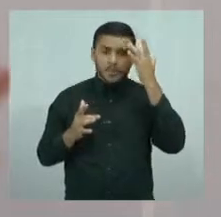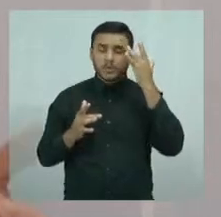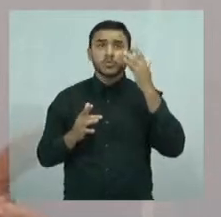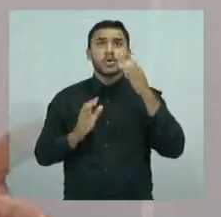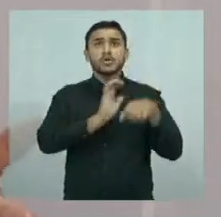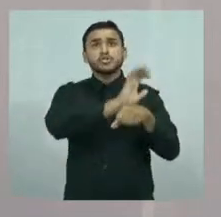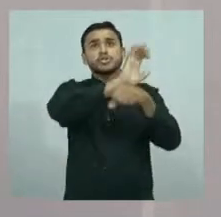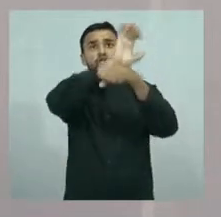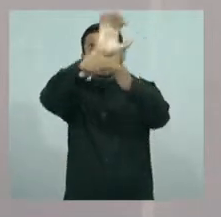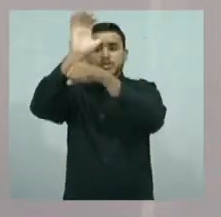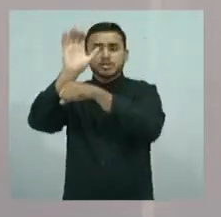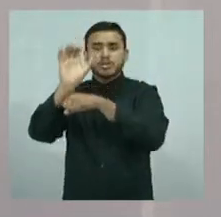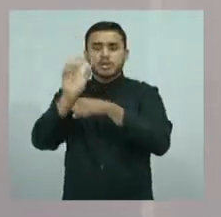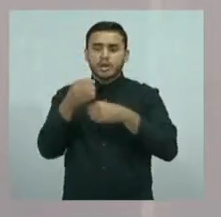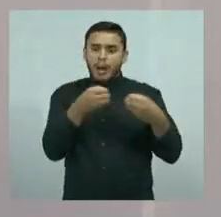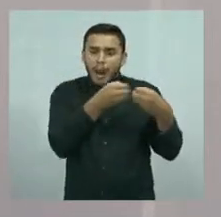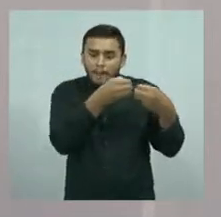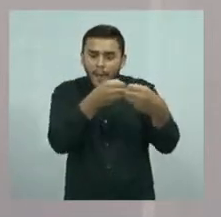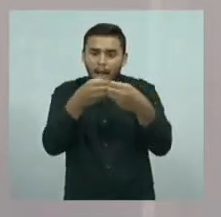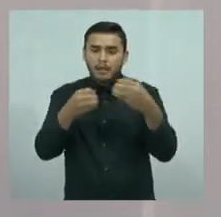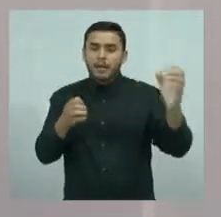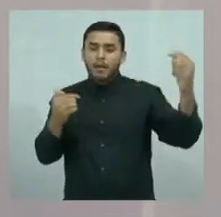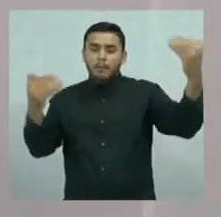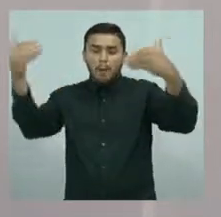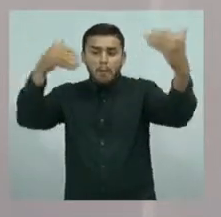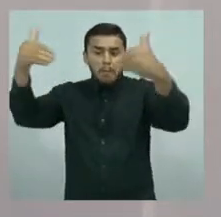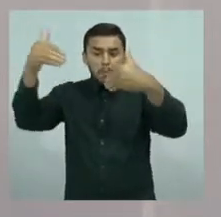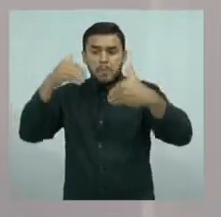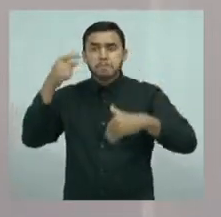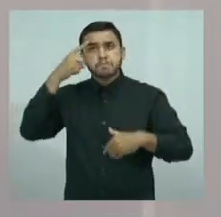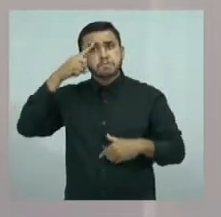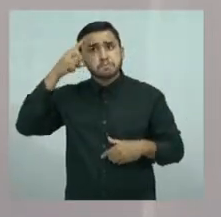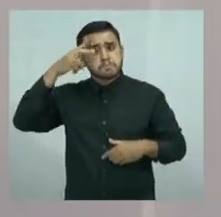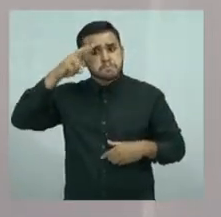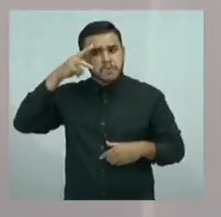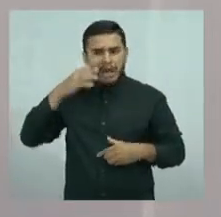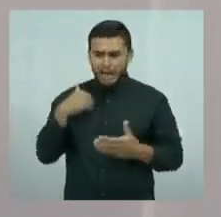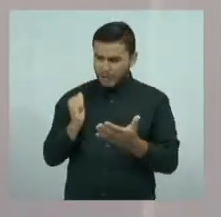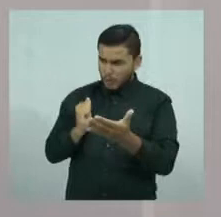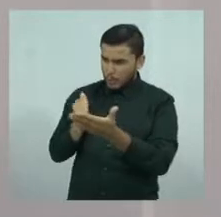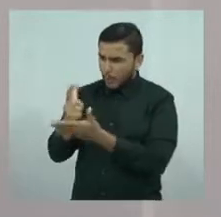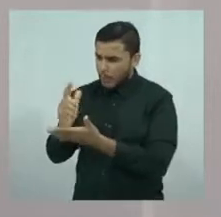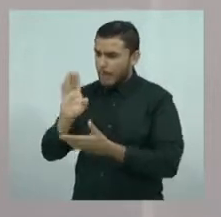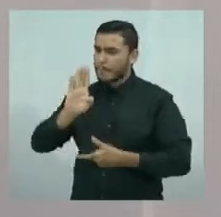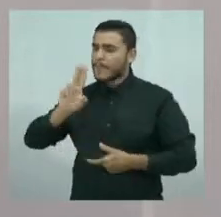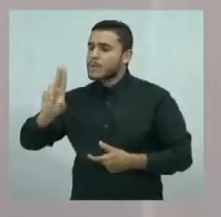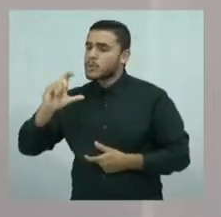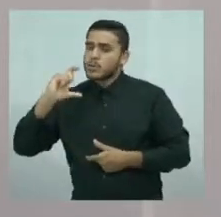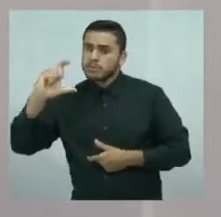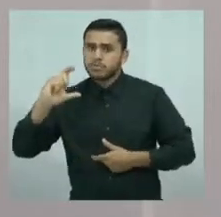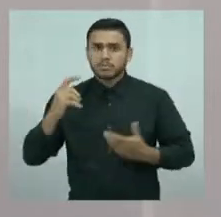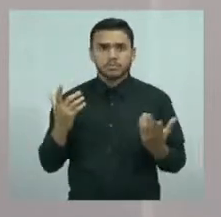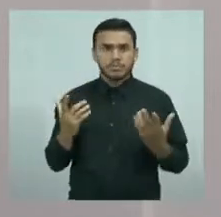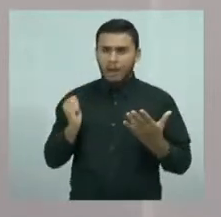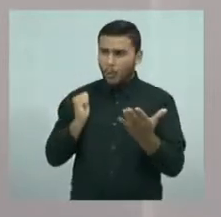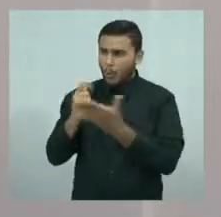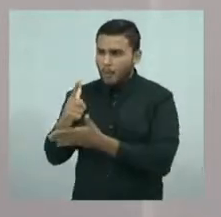uma semana. Então não se justifica, por exemplo, ter que adquirir um bilhete único ou um cartão.